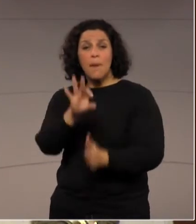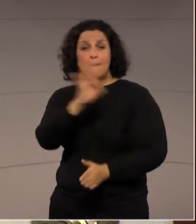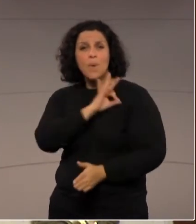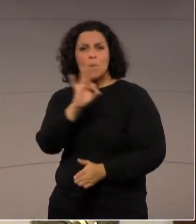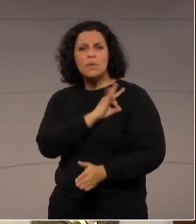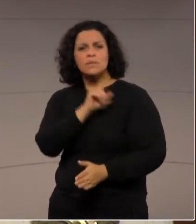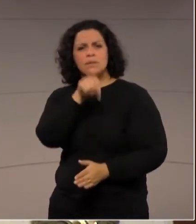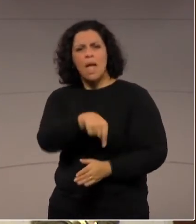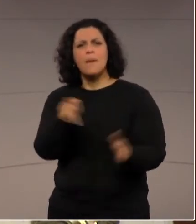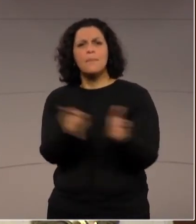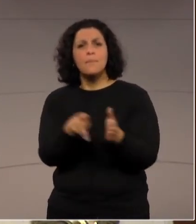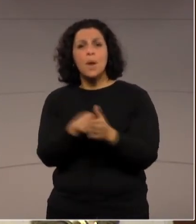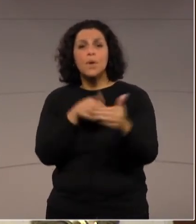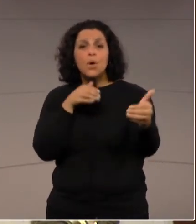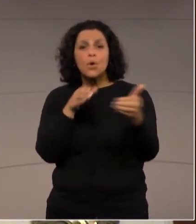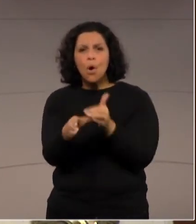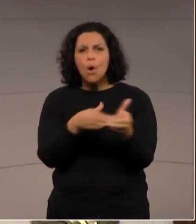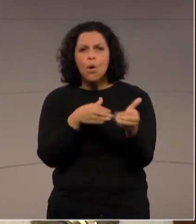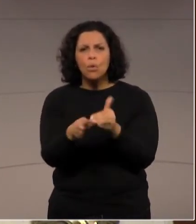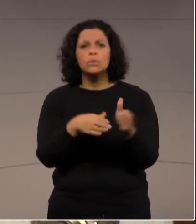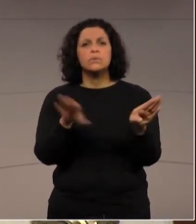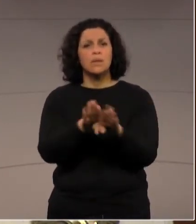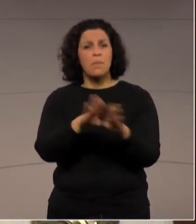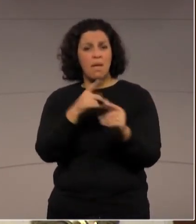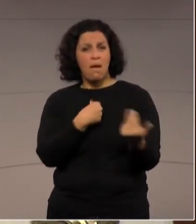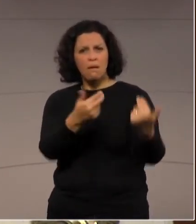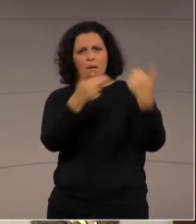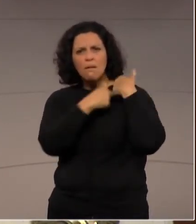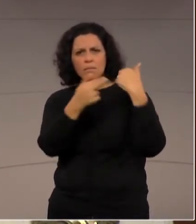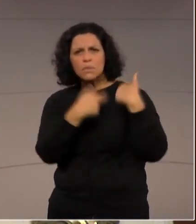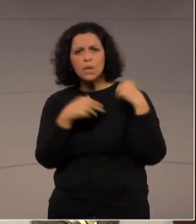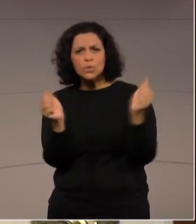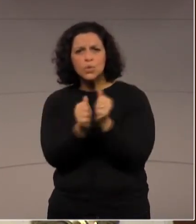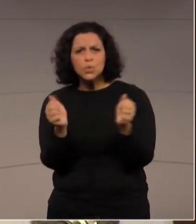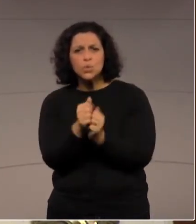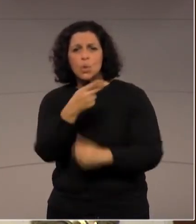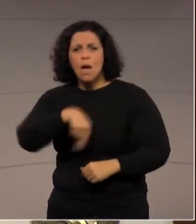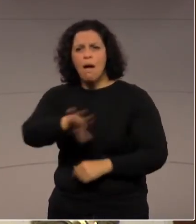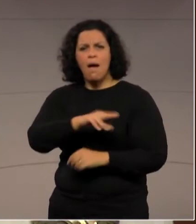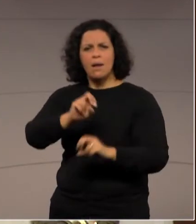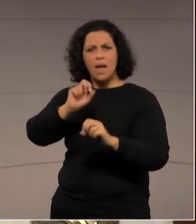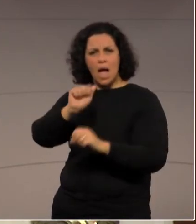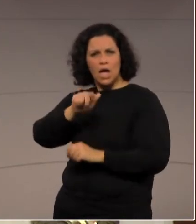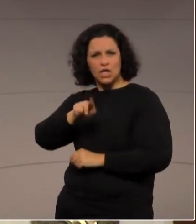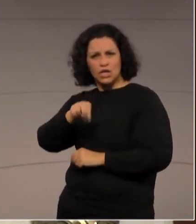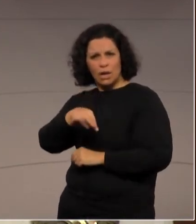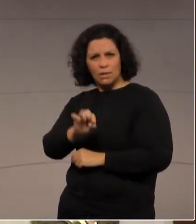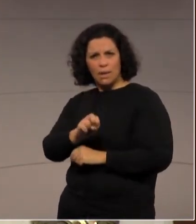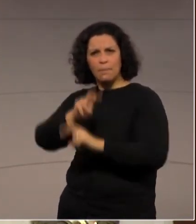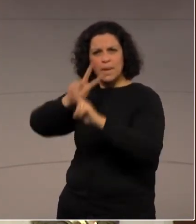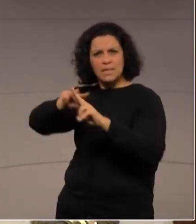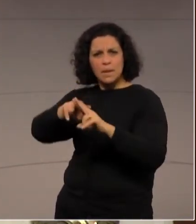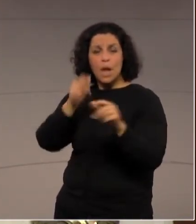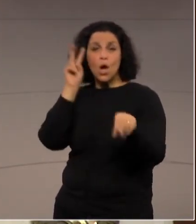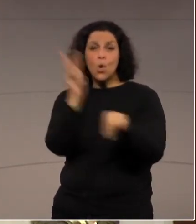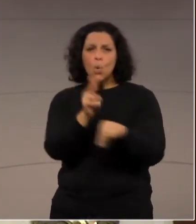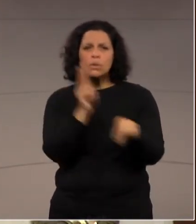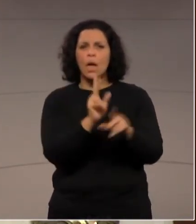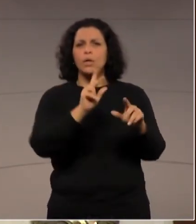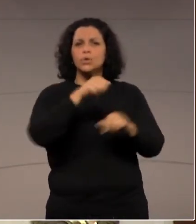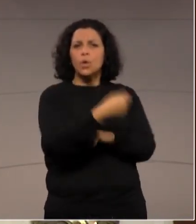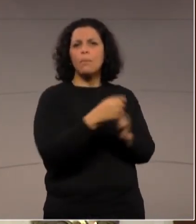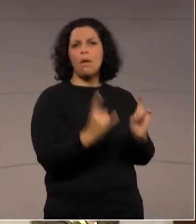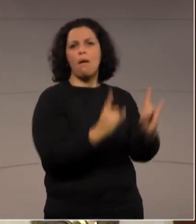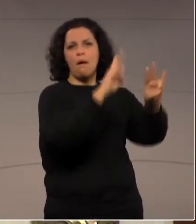legitimados para o concurso e que são responsáveis junto com o agente penitenciário dessa gestão não dá para admitir a